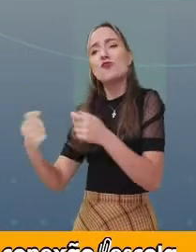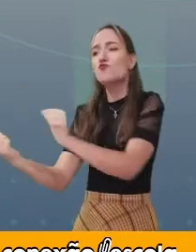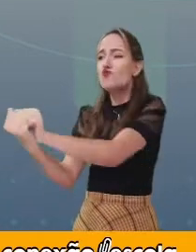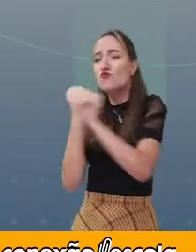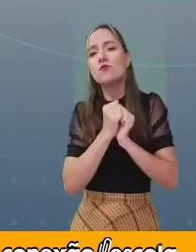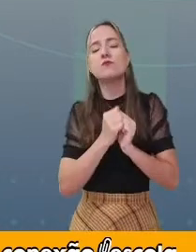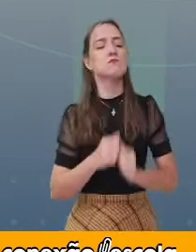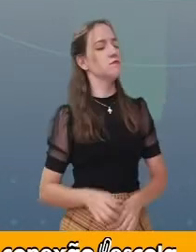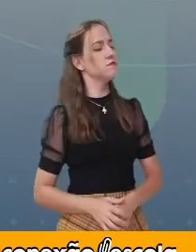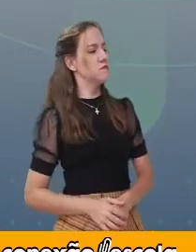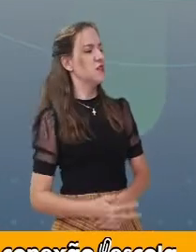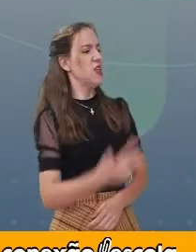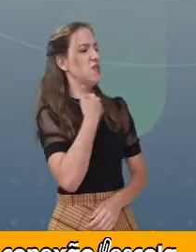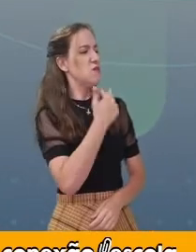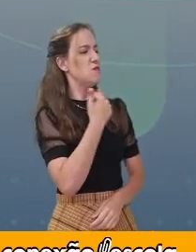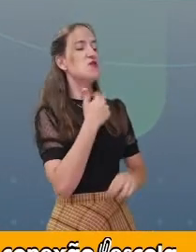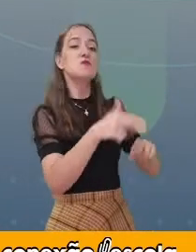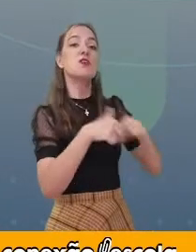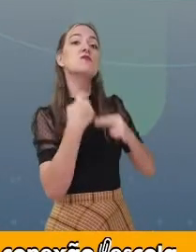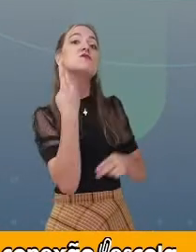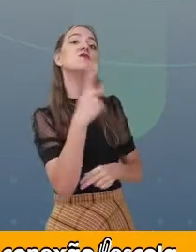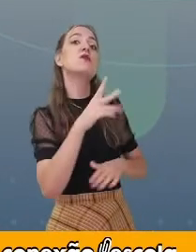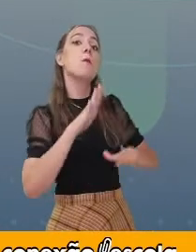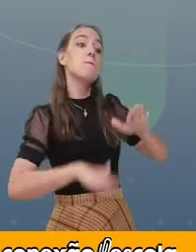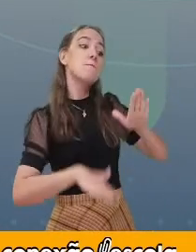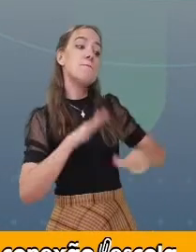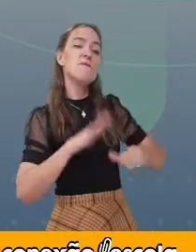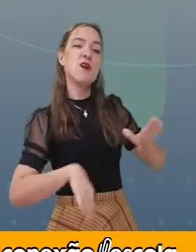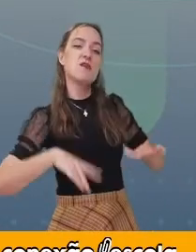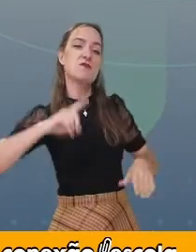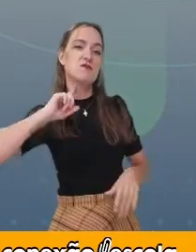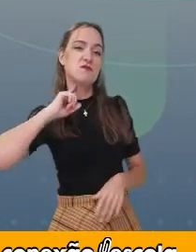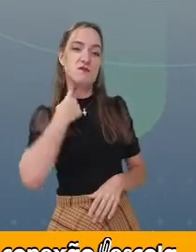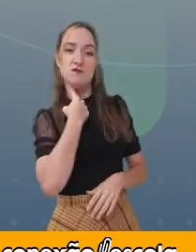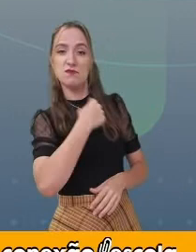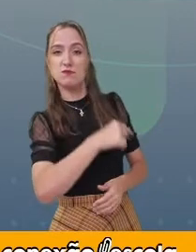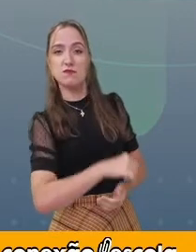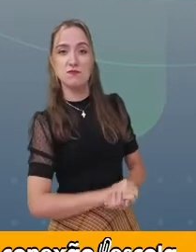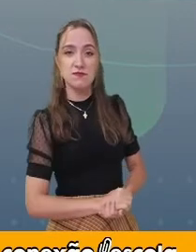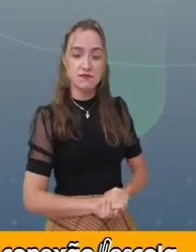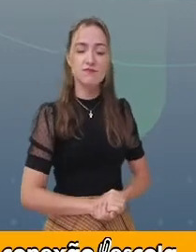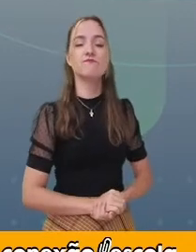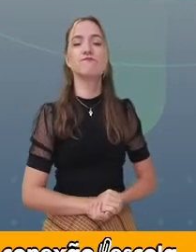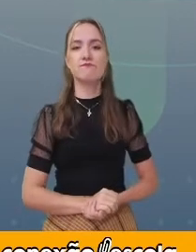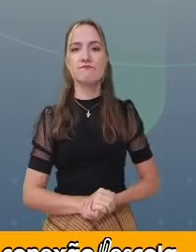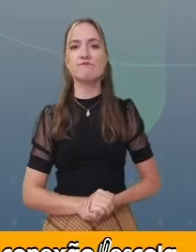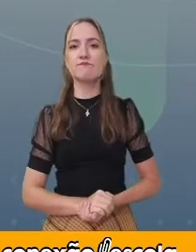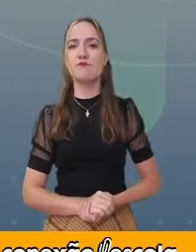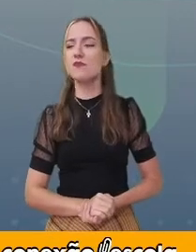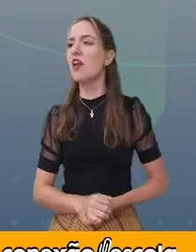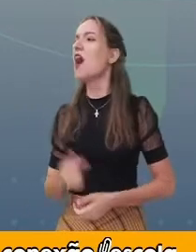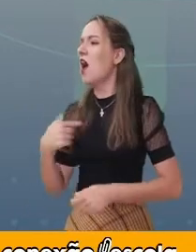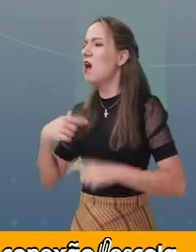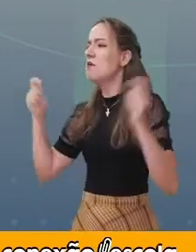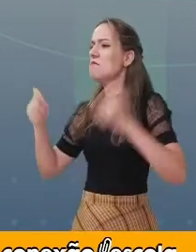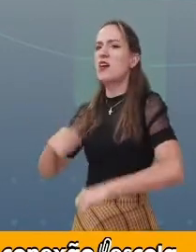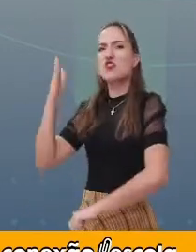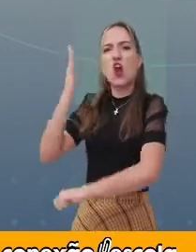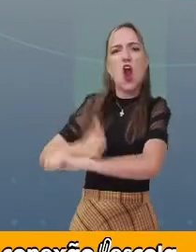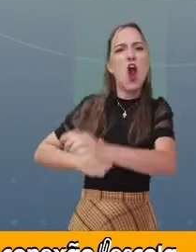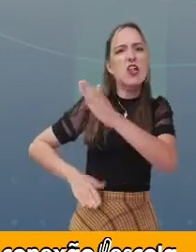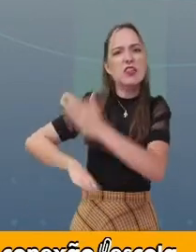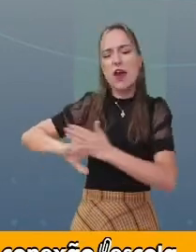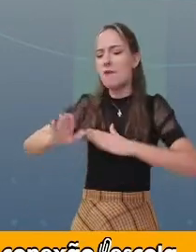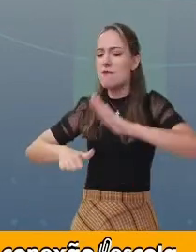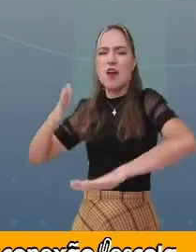não pode entrar, pois os seus pés estão muito sujos. Então eu vou cortá-los, disse